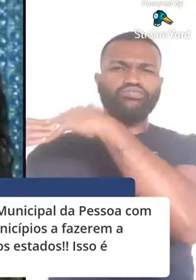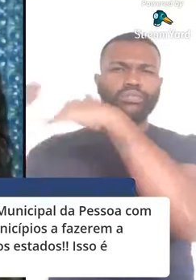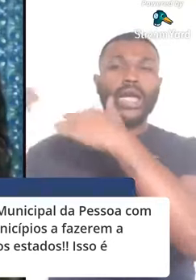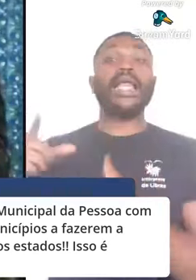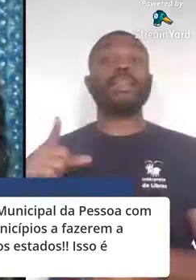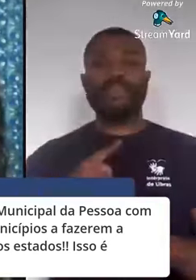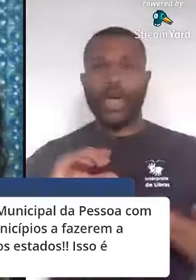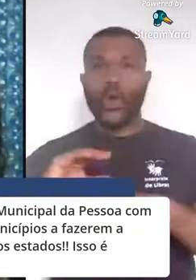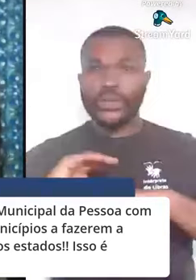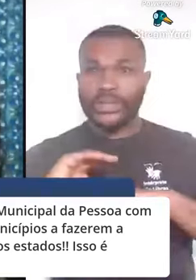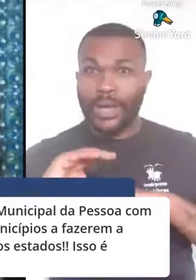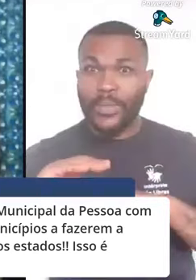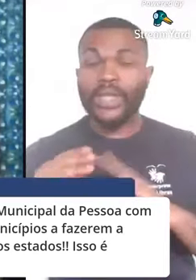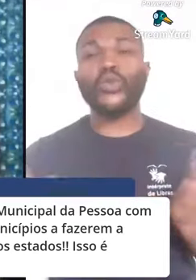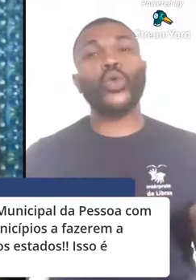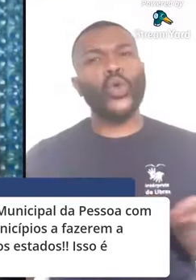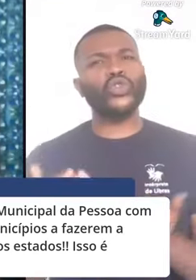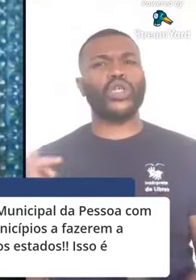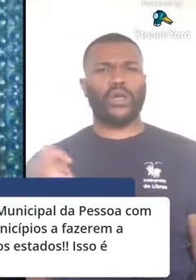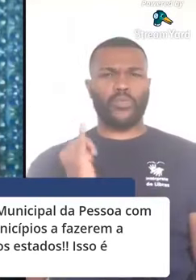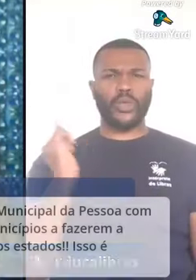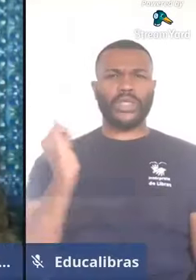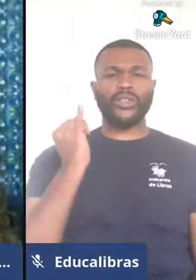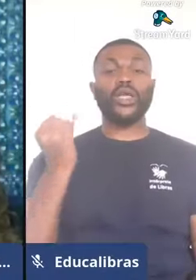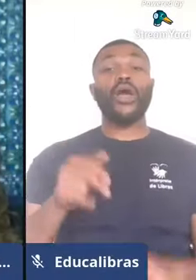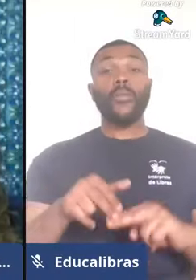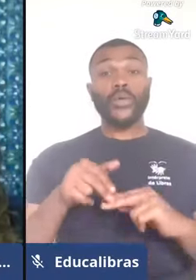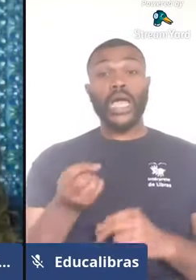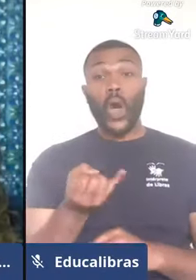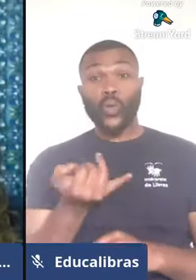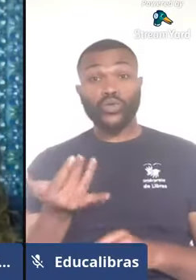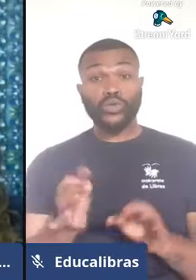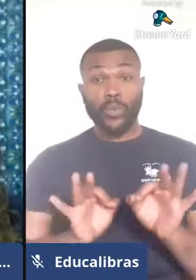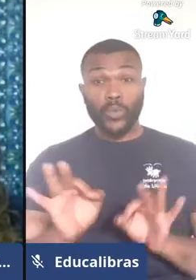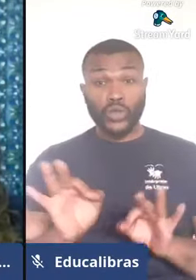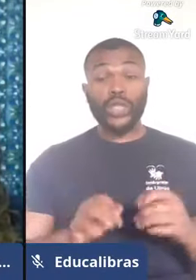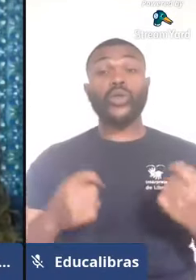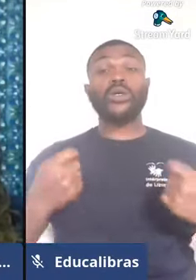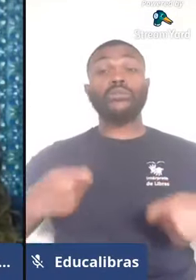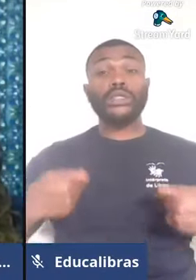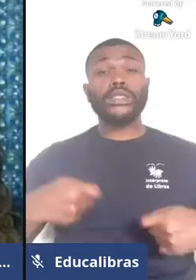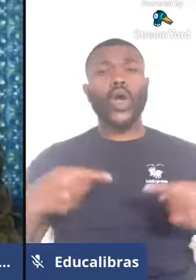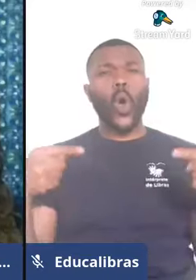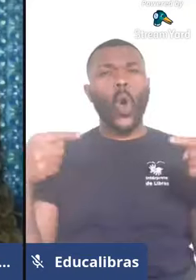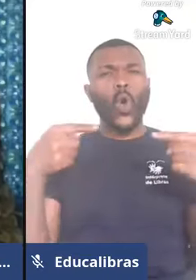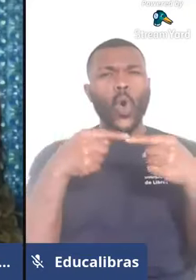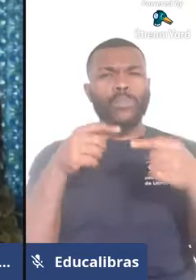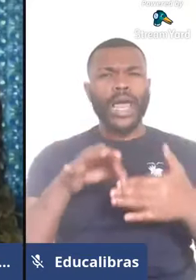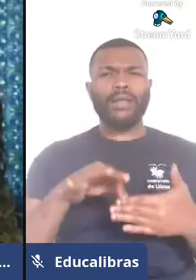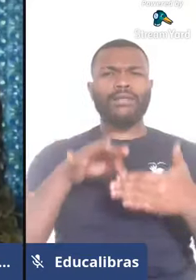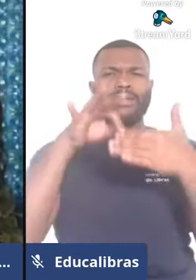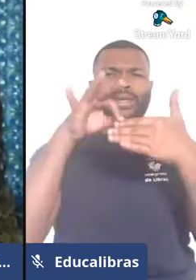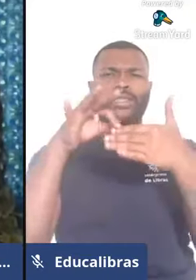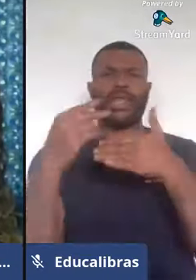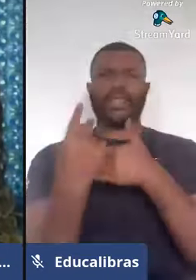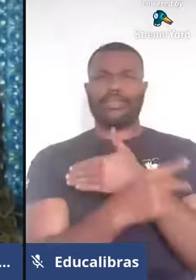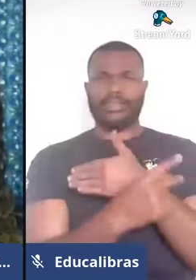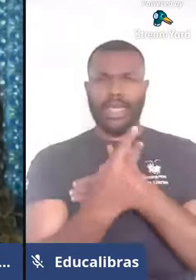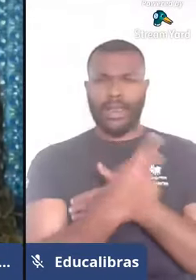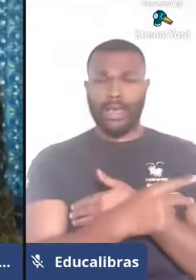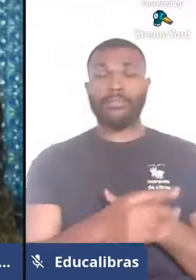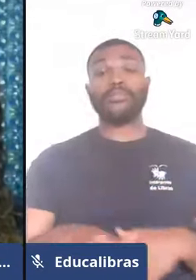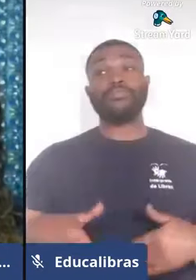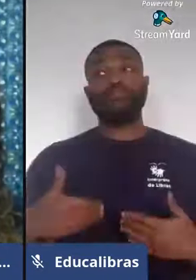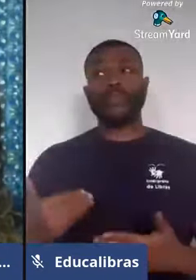fundamental que tenha, porque alguns projetos eu acho que tem que ser encabeçados pela secretaria, mas eu acho que de lá para cá o que é